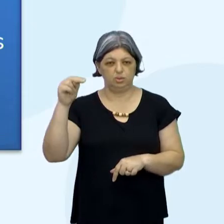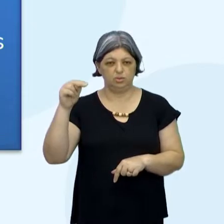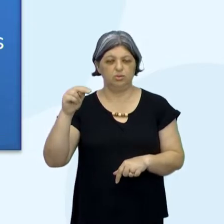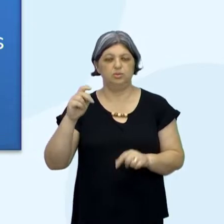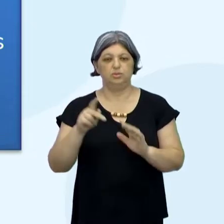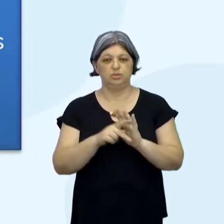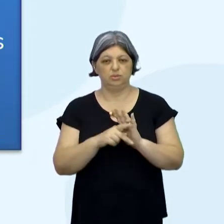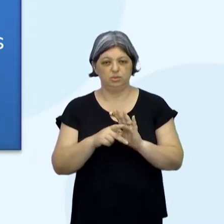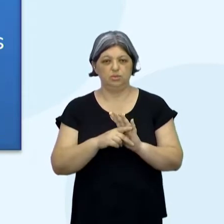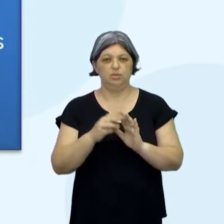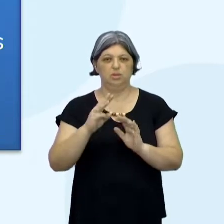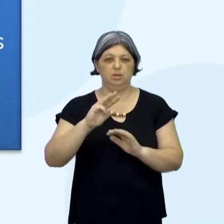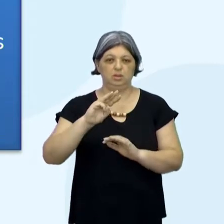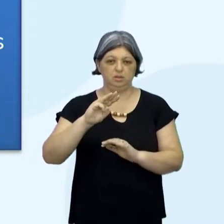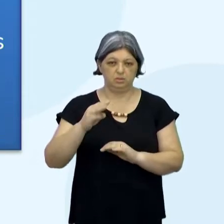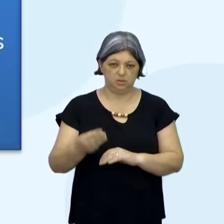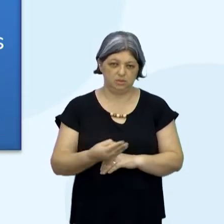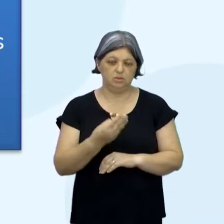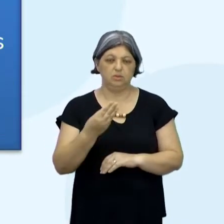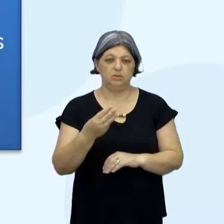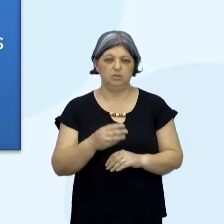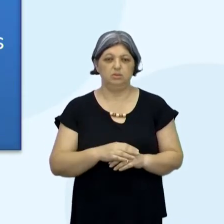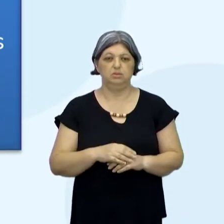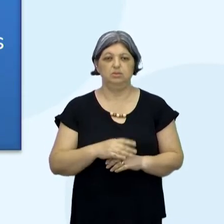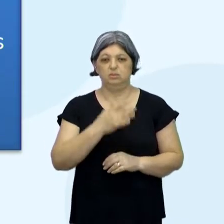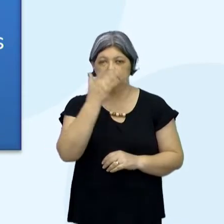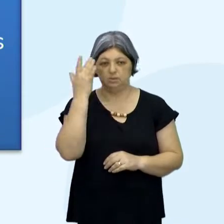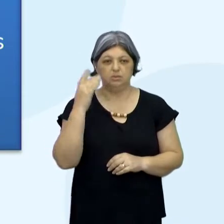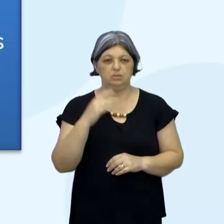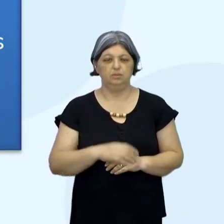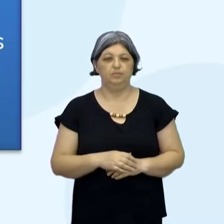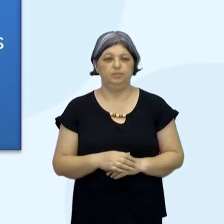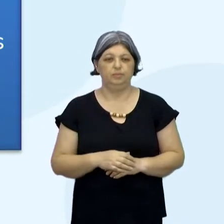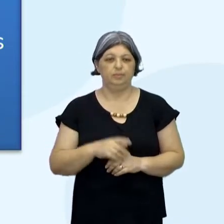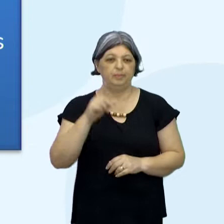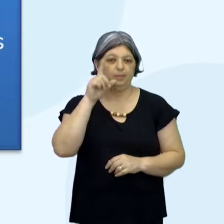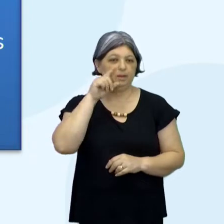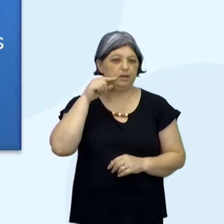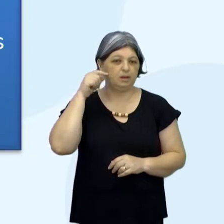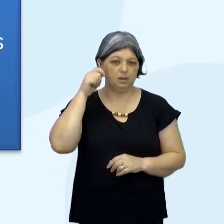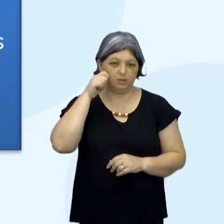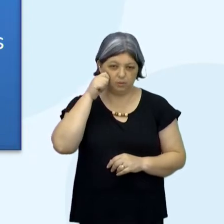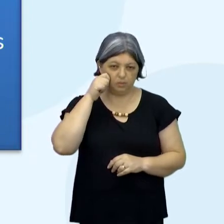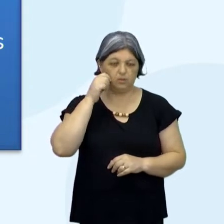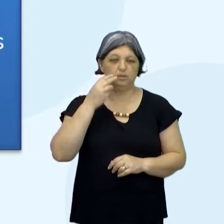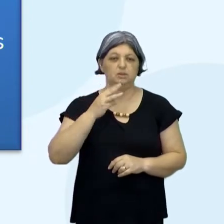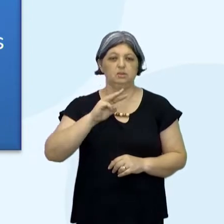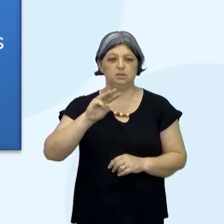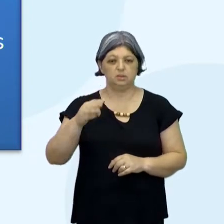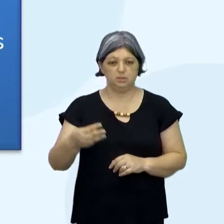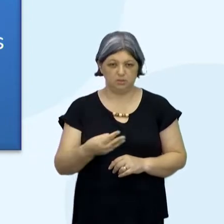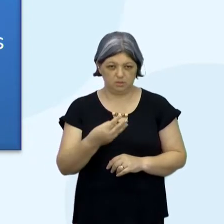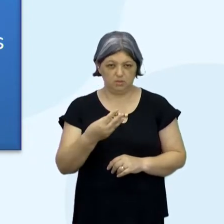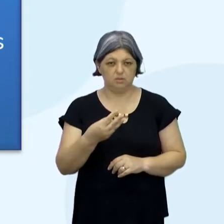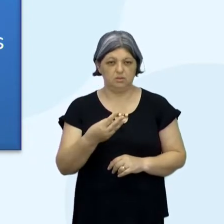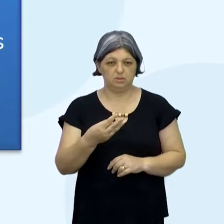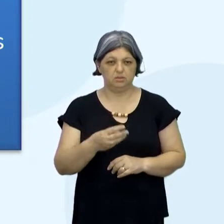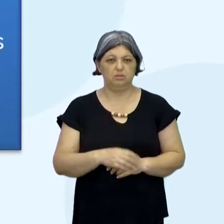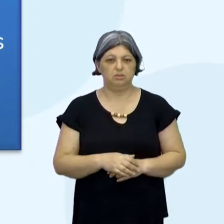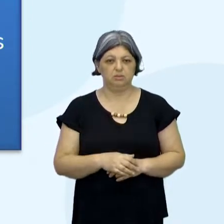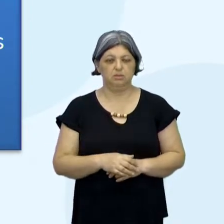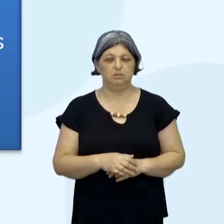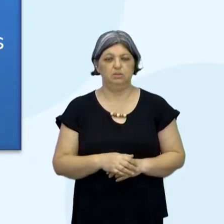de 3 milhões e meio de habitantes. Em 18º, Alagoas, com 3 milhões 300 e alguma